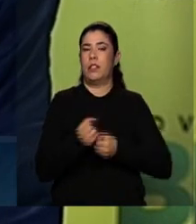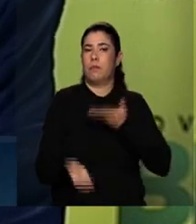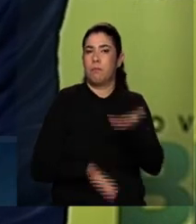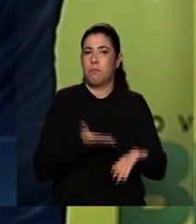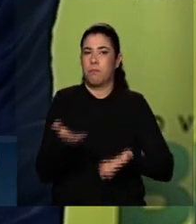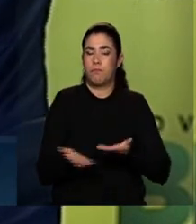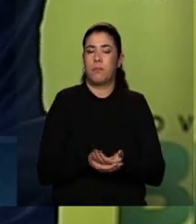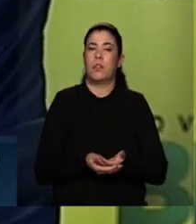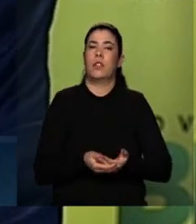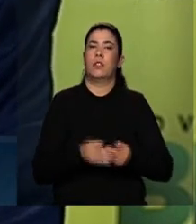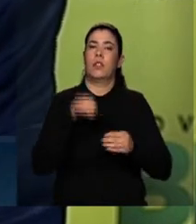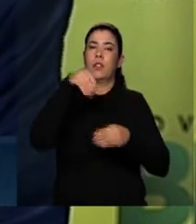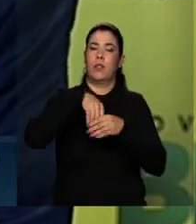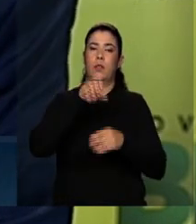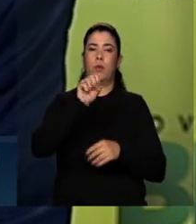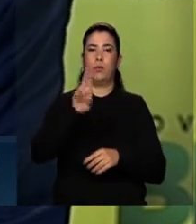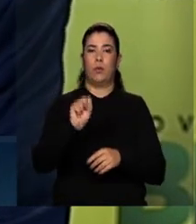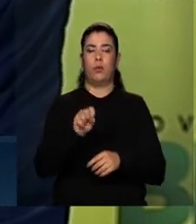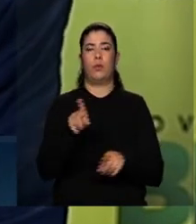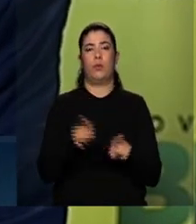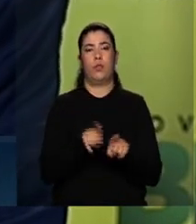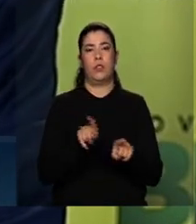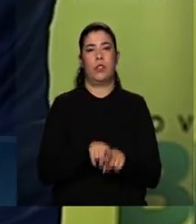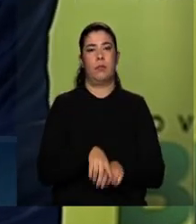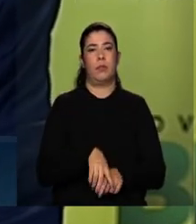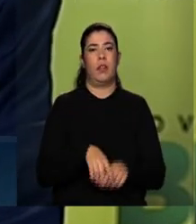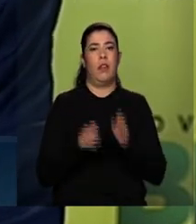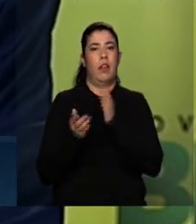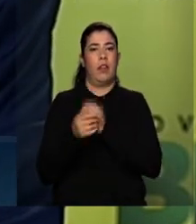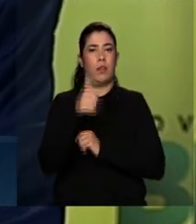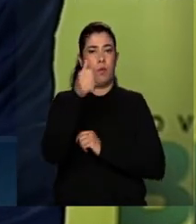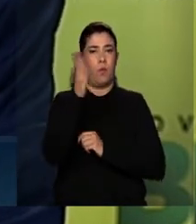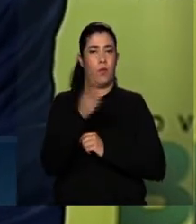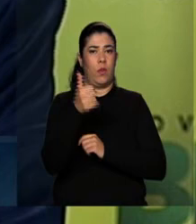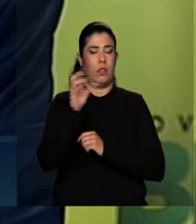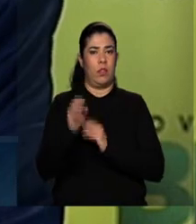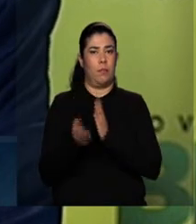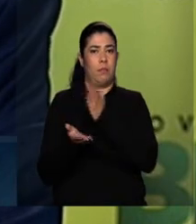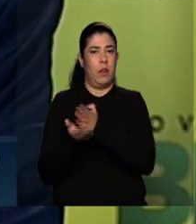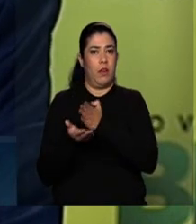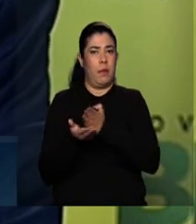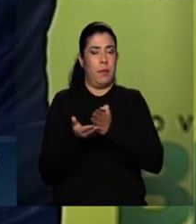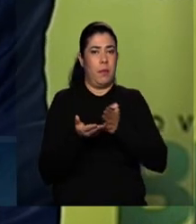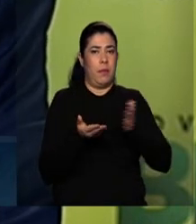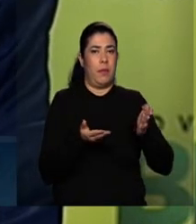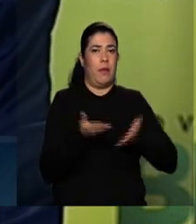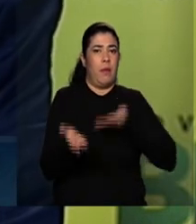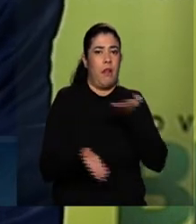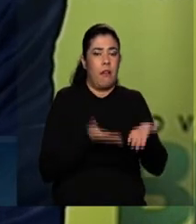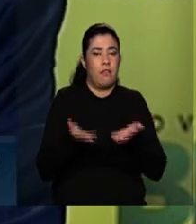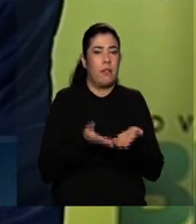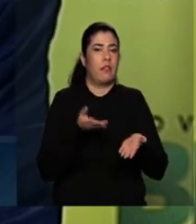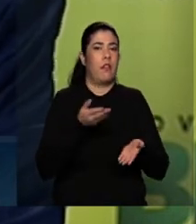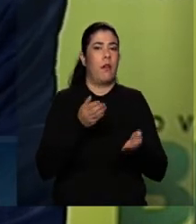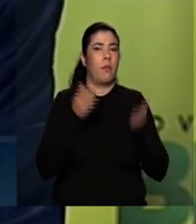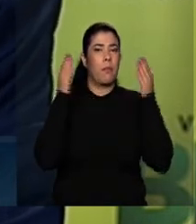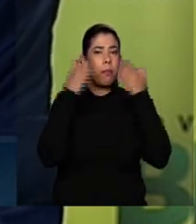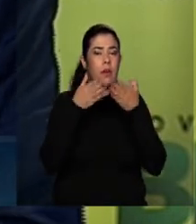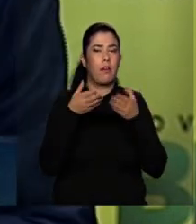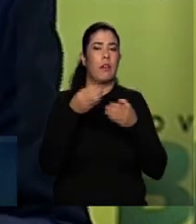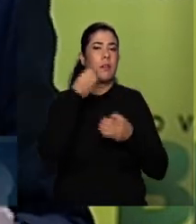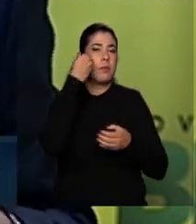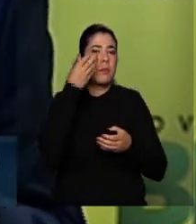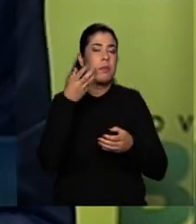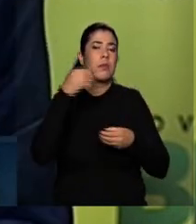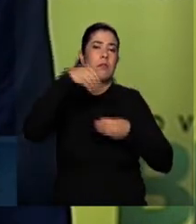O compromisso assumido é um décimo a cada ano de exercício na atenção básica, na urgência e emergência dos